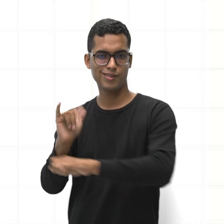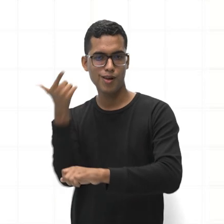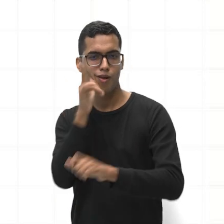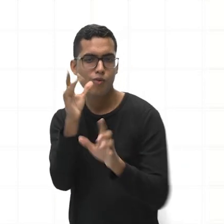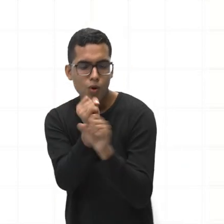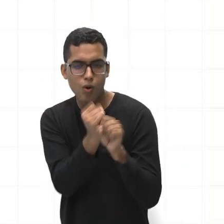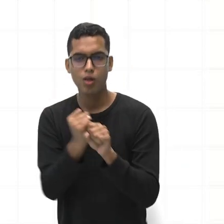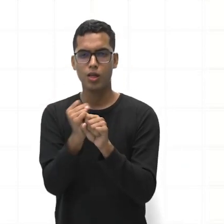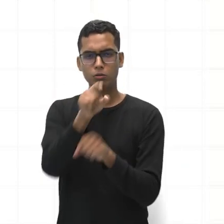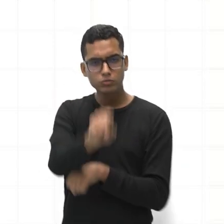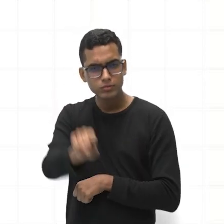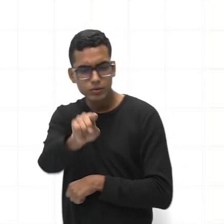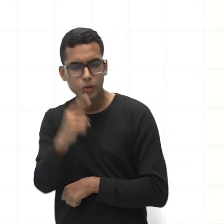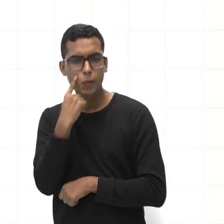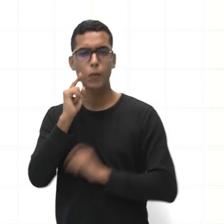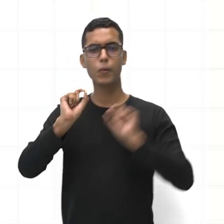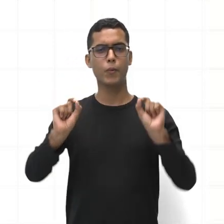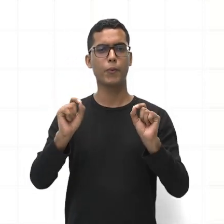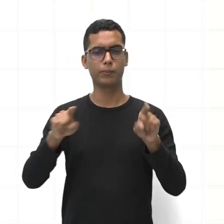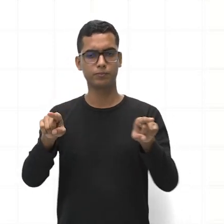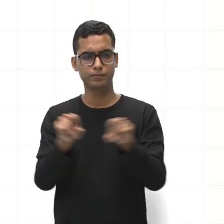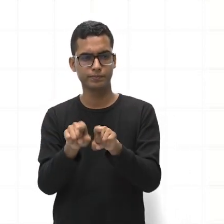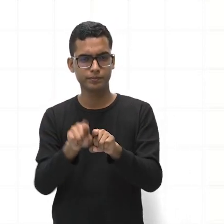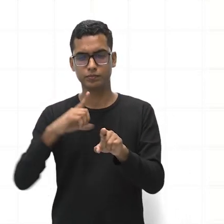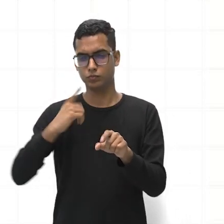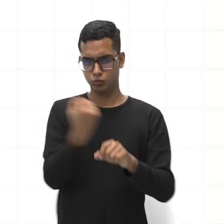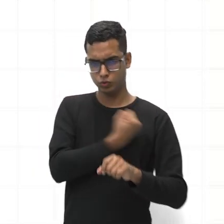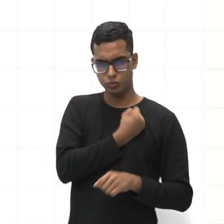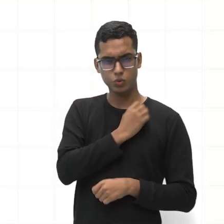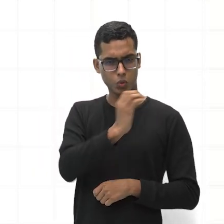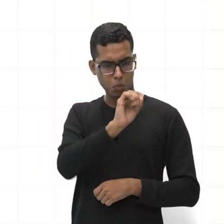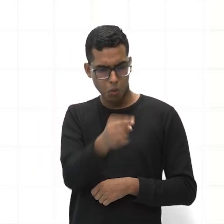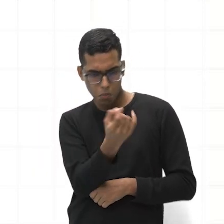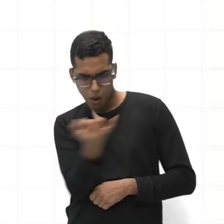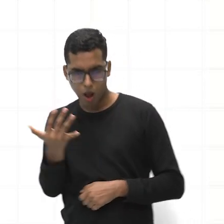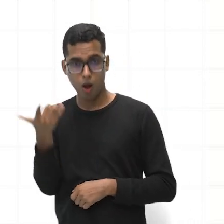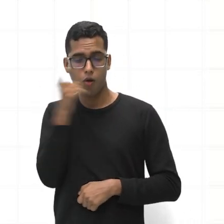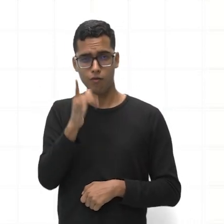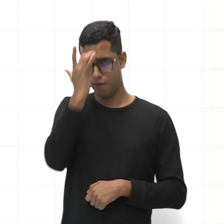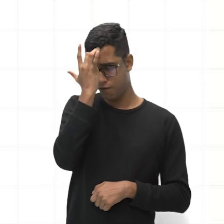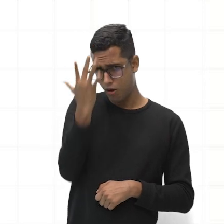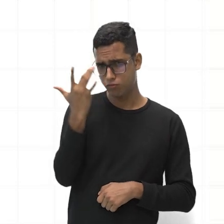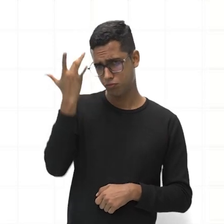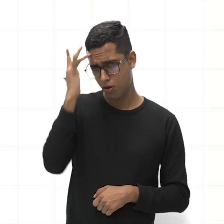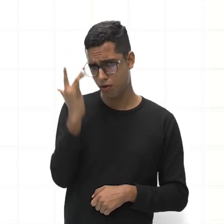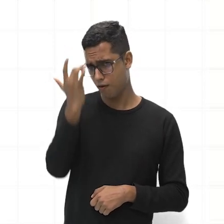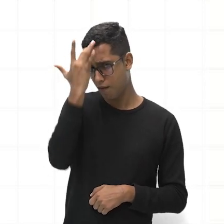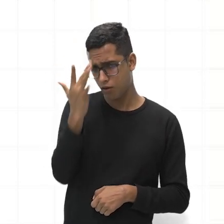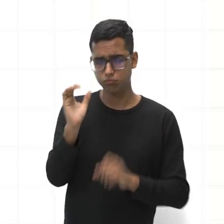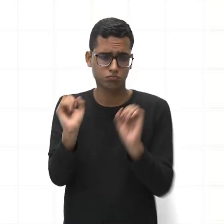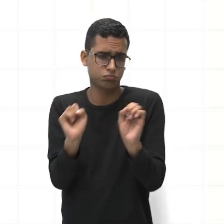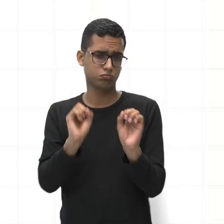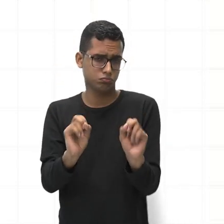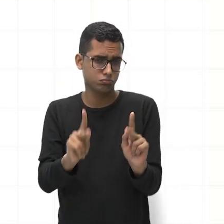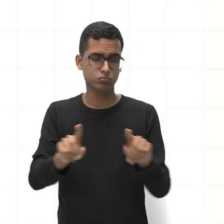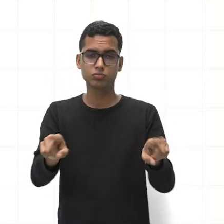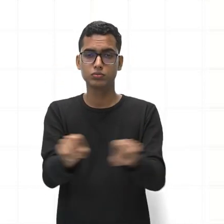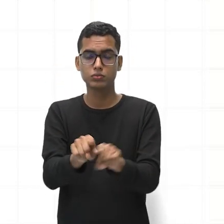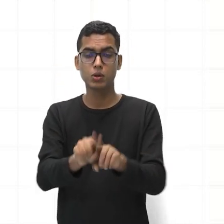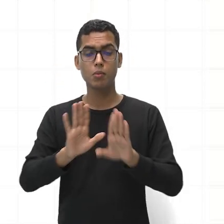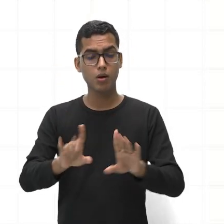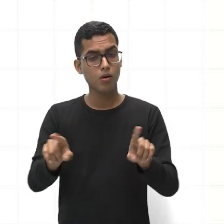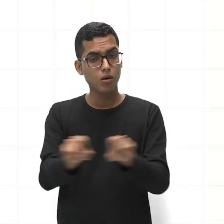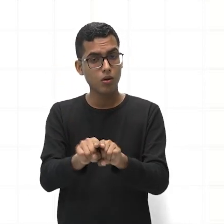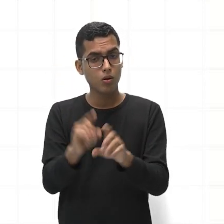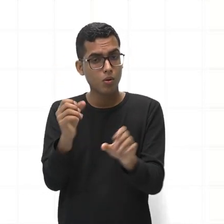você, ao invés de trabalhar com o número decimal para facilitar, se você acha que é mais fácil, né? Você pode